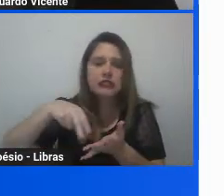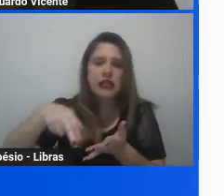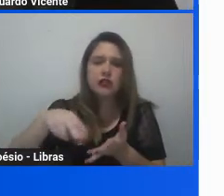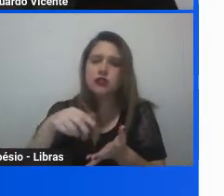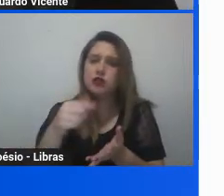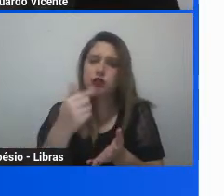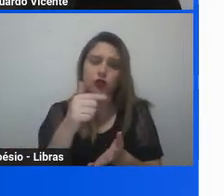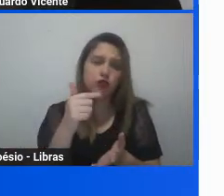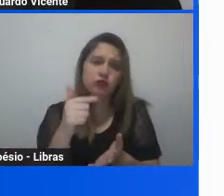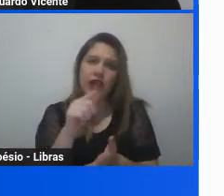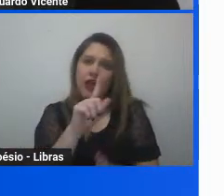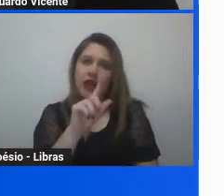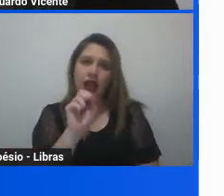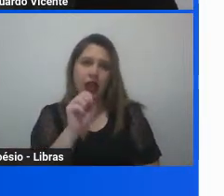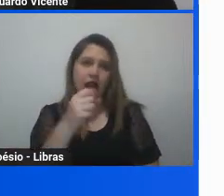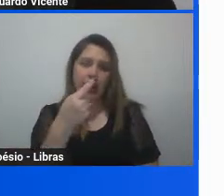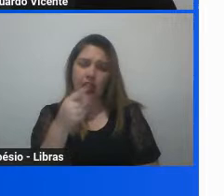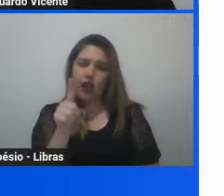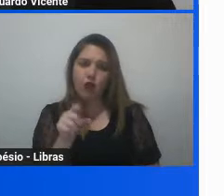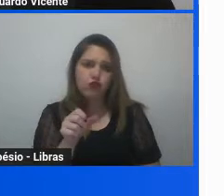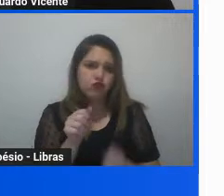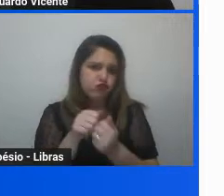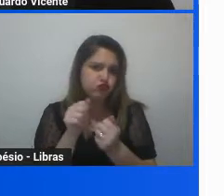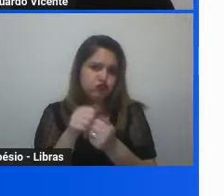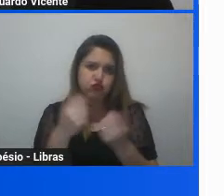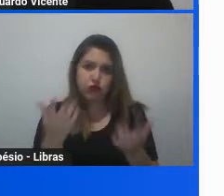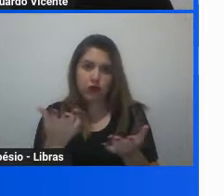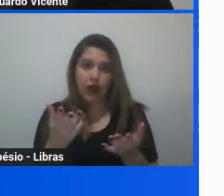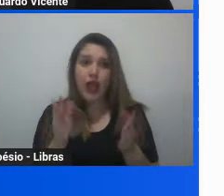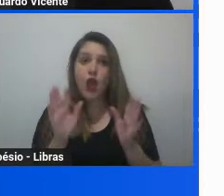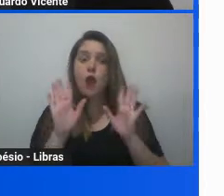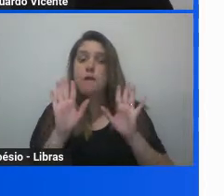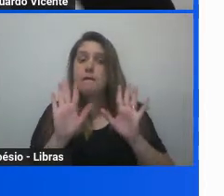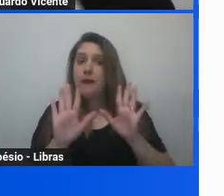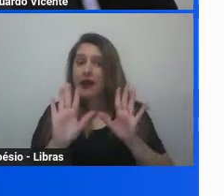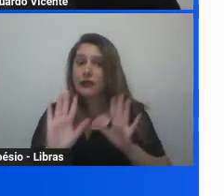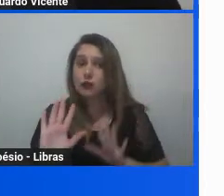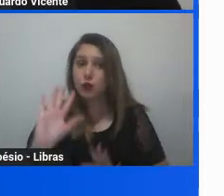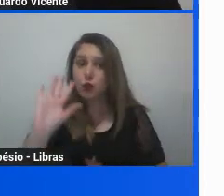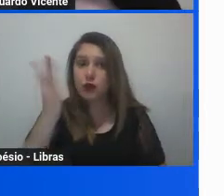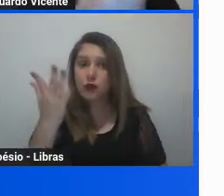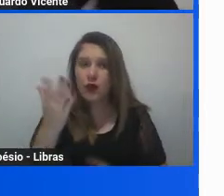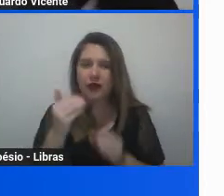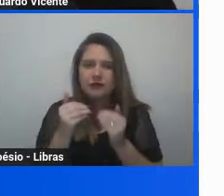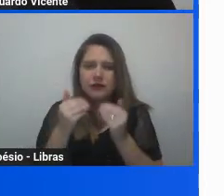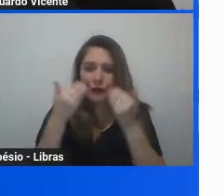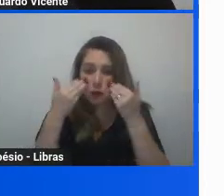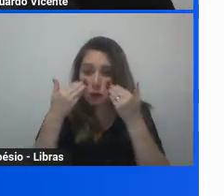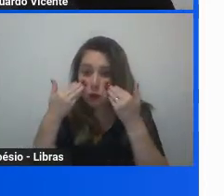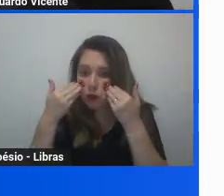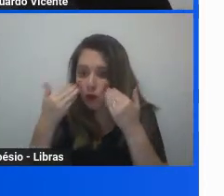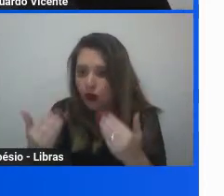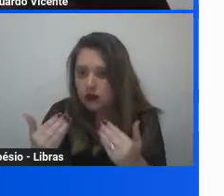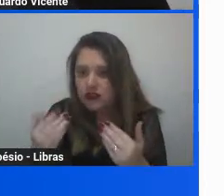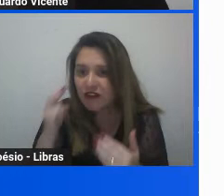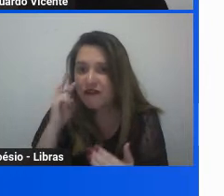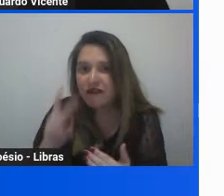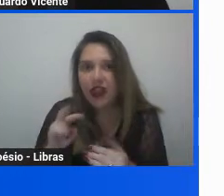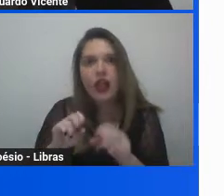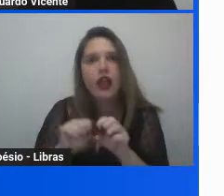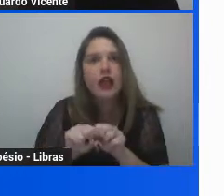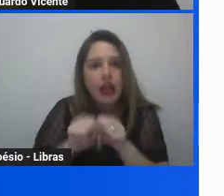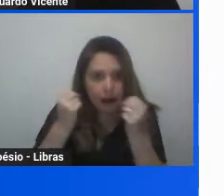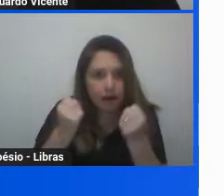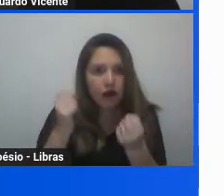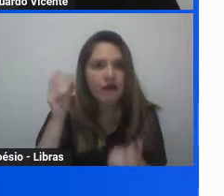corte, mas houve uma fratura. E quando é fratura exposta? Aí sim, quando há um rompimento